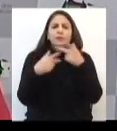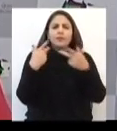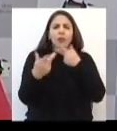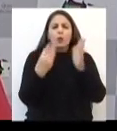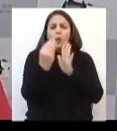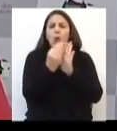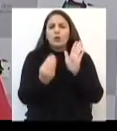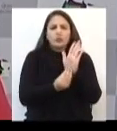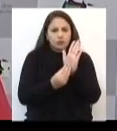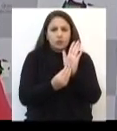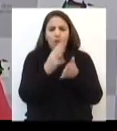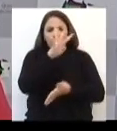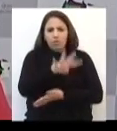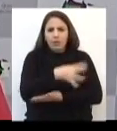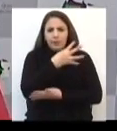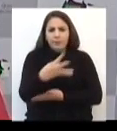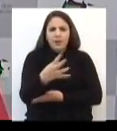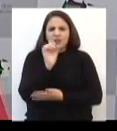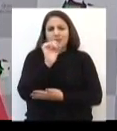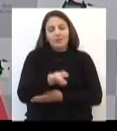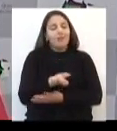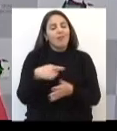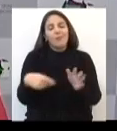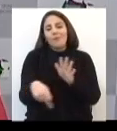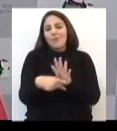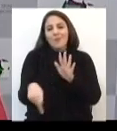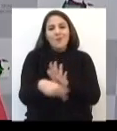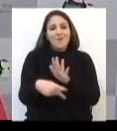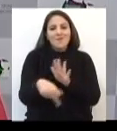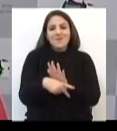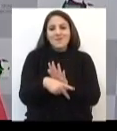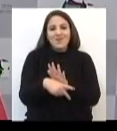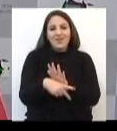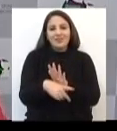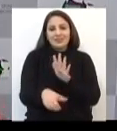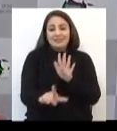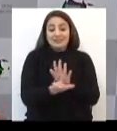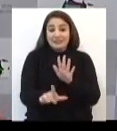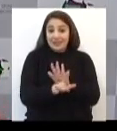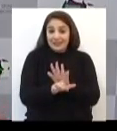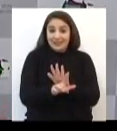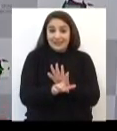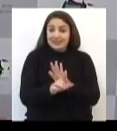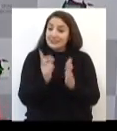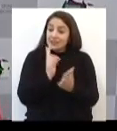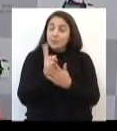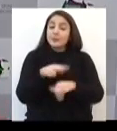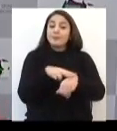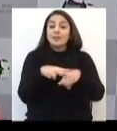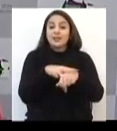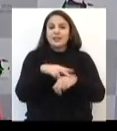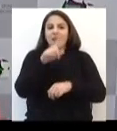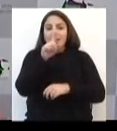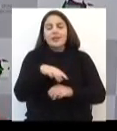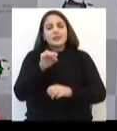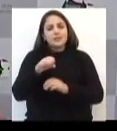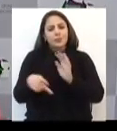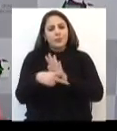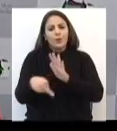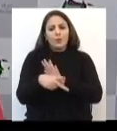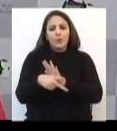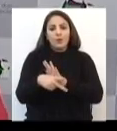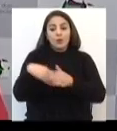SINAP, a qual não é da leiva da grama sempre verde, mas sim em rolo, que é um preço muito diferenciado, é um produto que tem muito mais